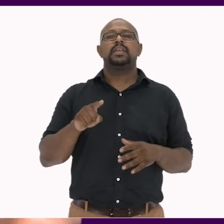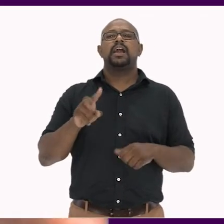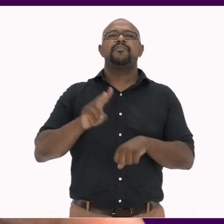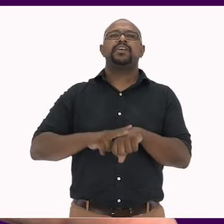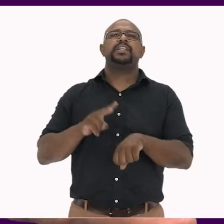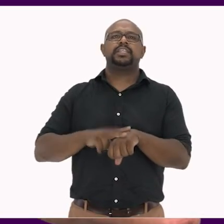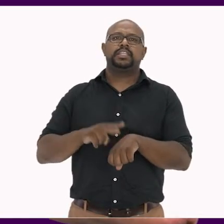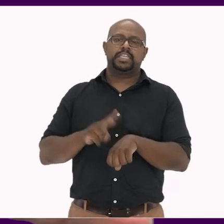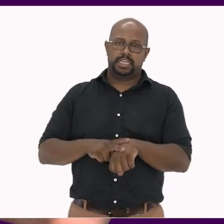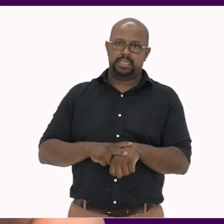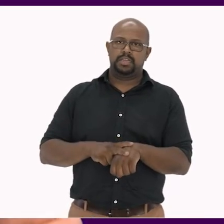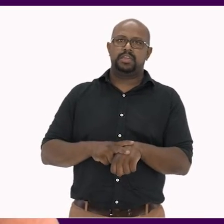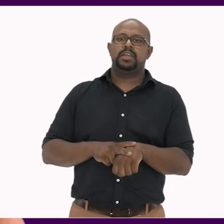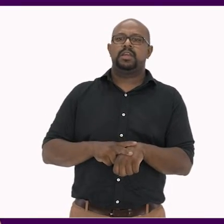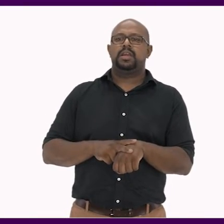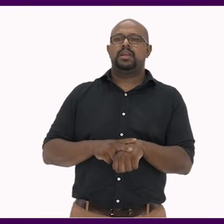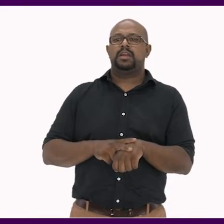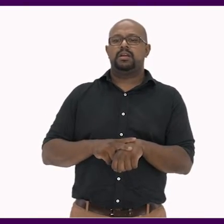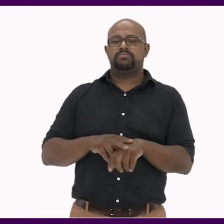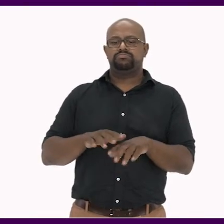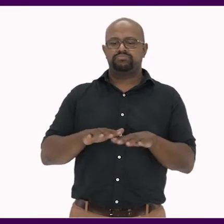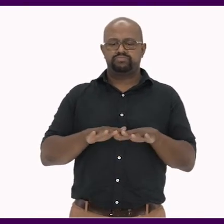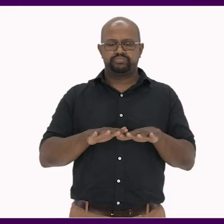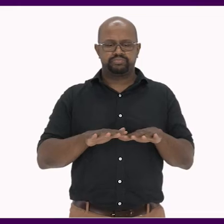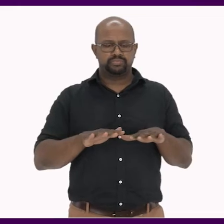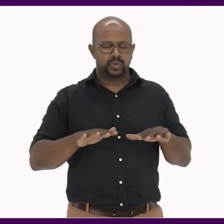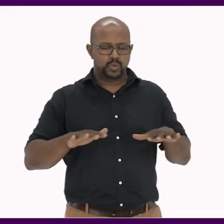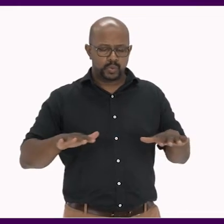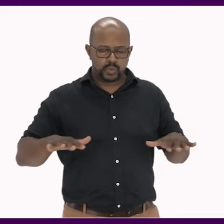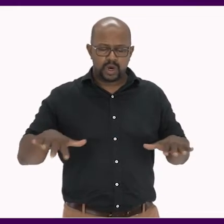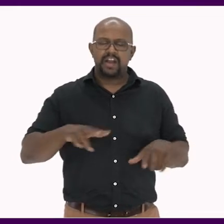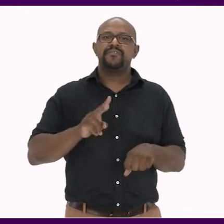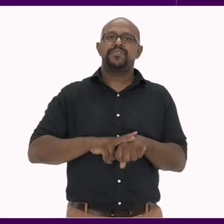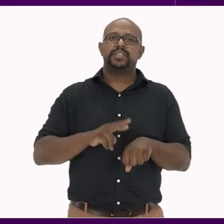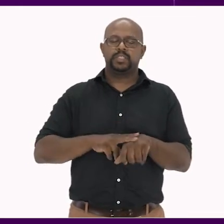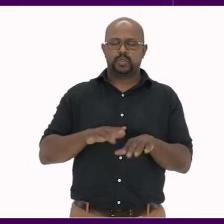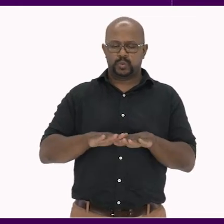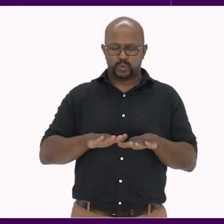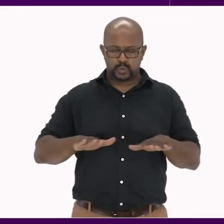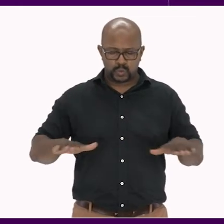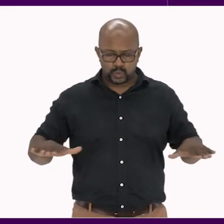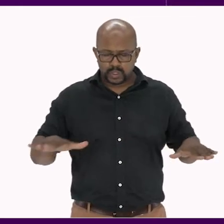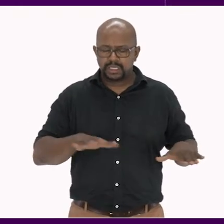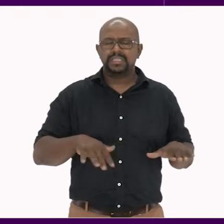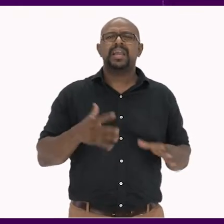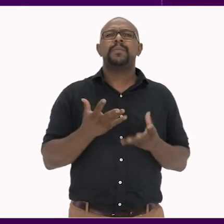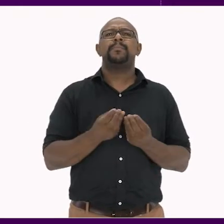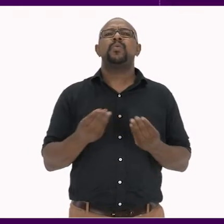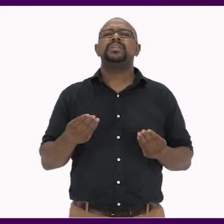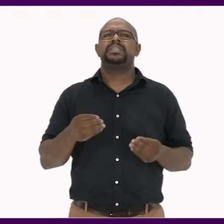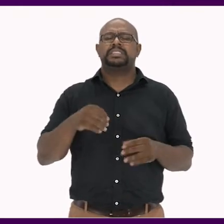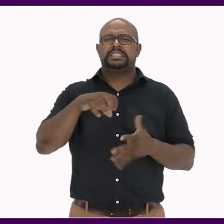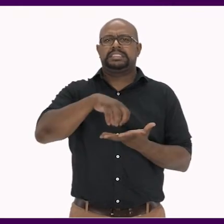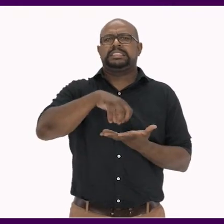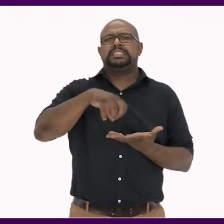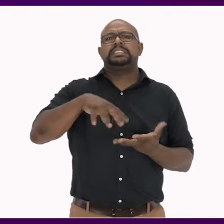vitrines horizontais, a gente tem que, geralmente, vitrine horizontal tem muitas peças dentro, né?